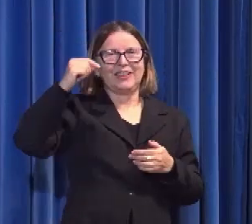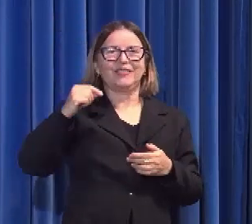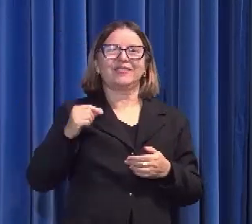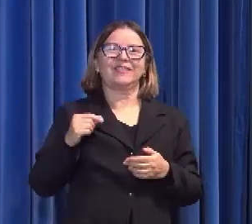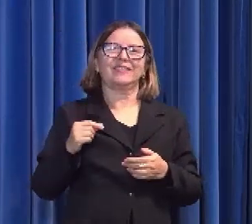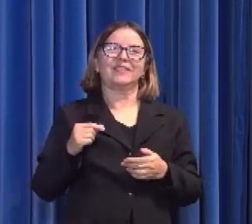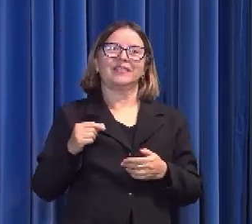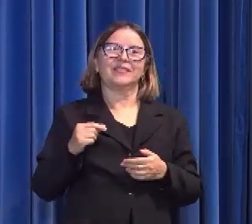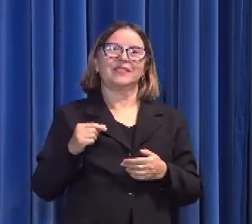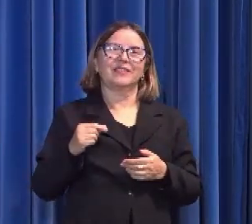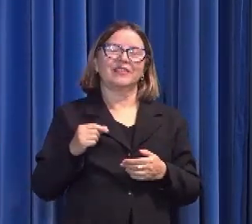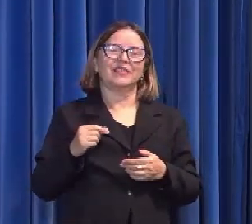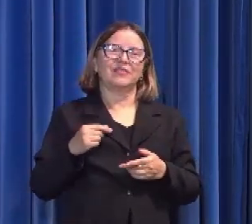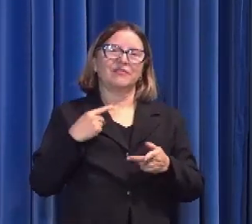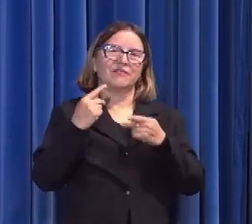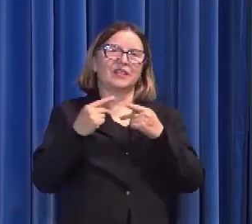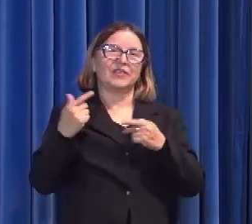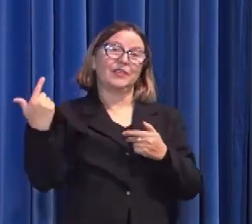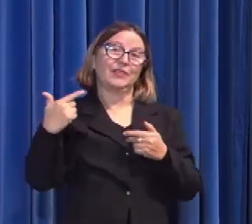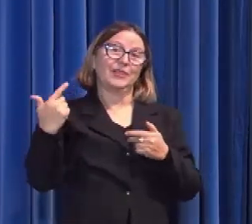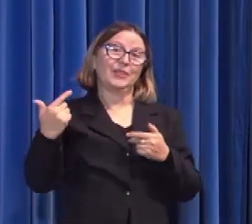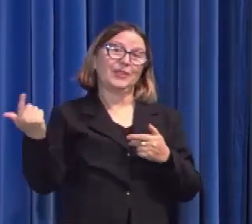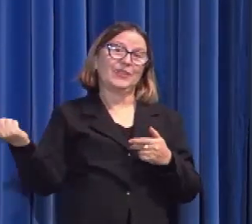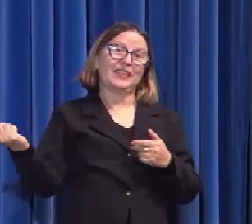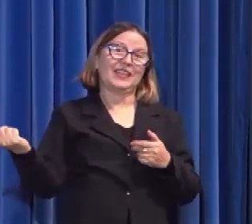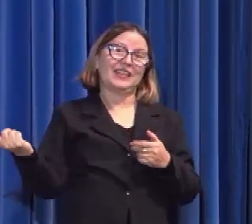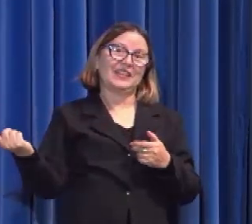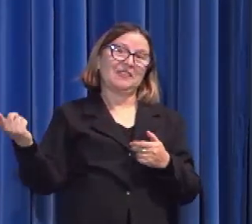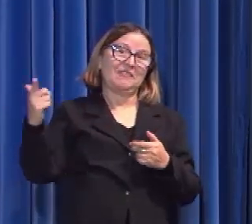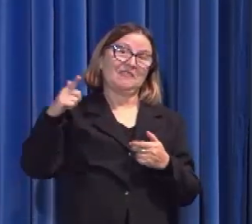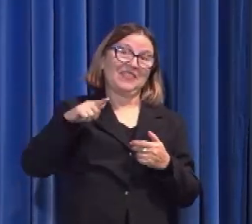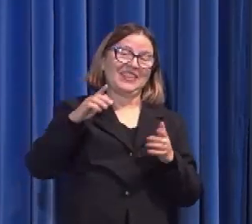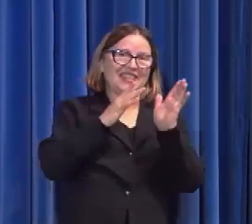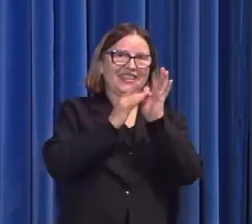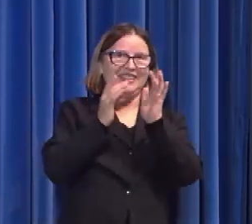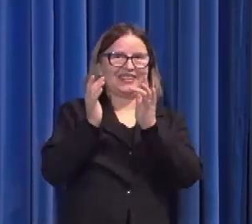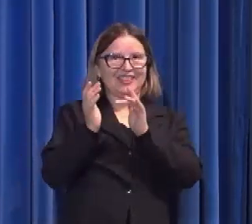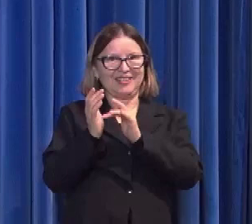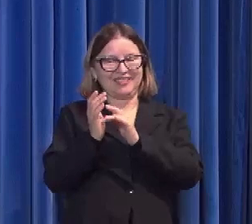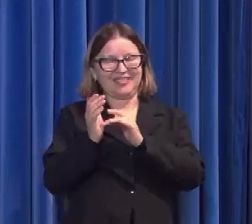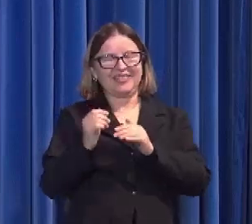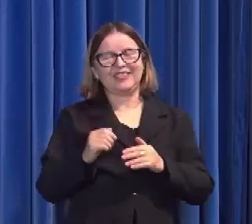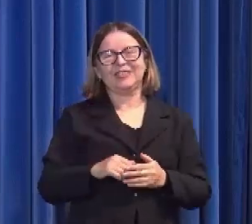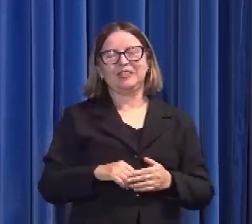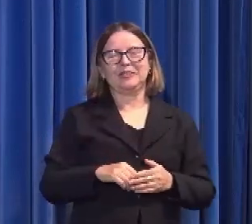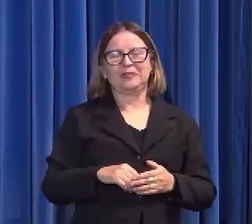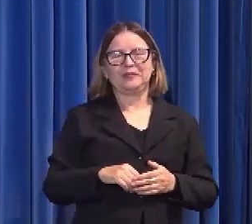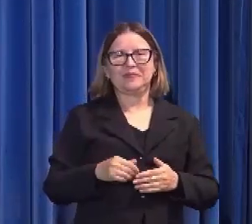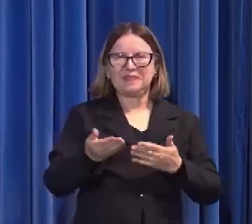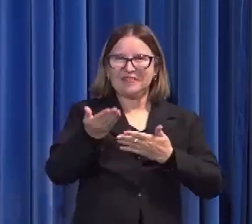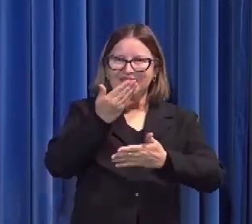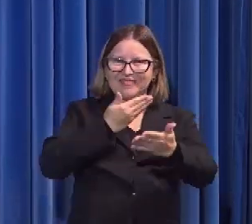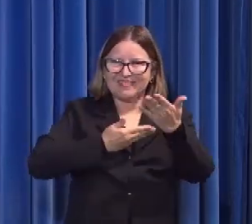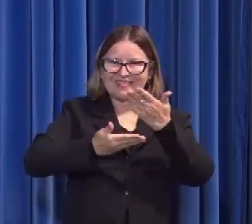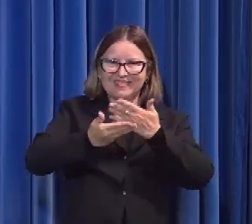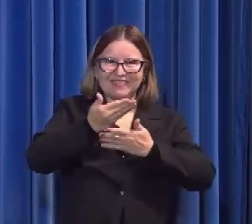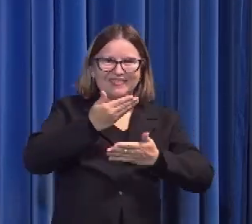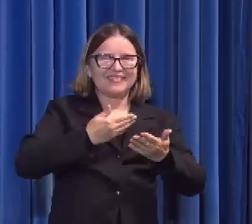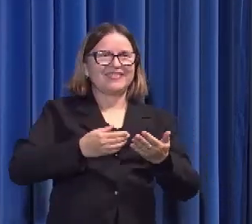deles É nesse intere e ele tava compartilhando